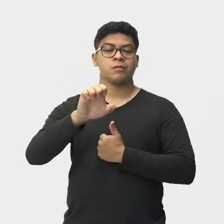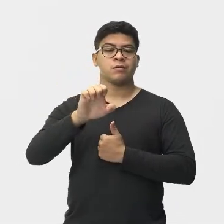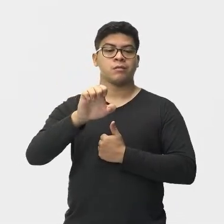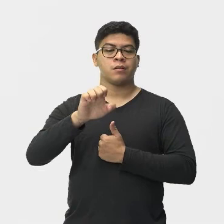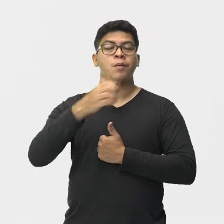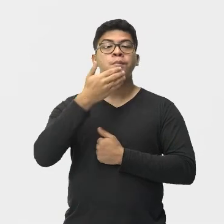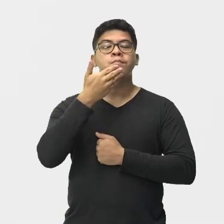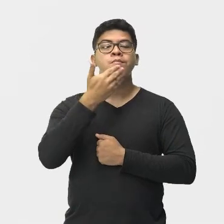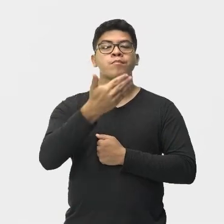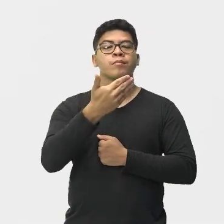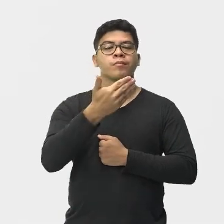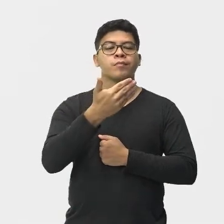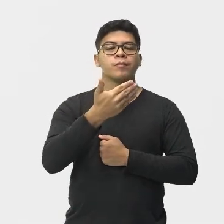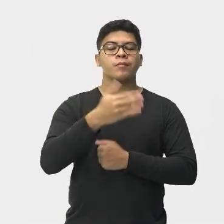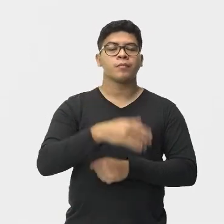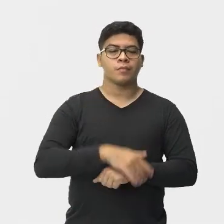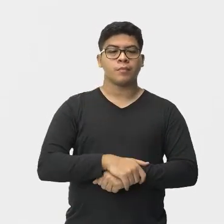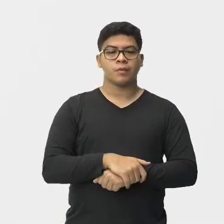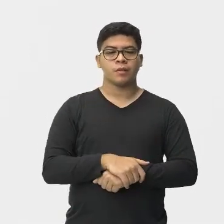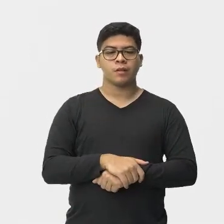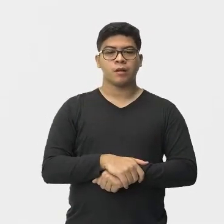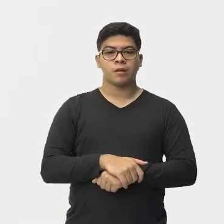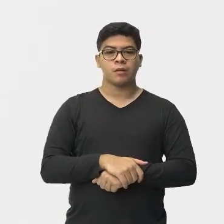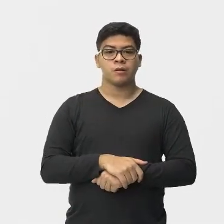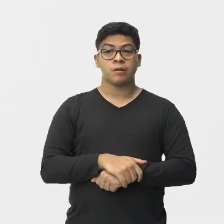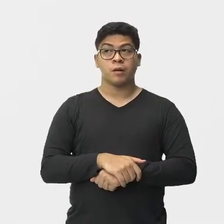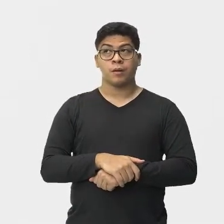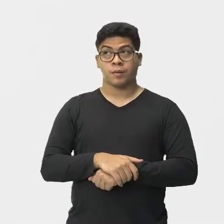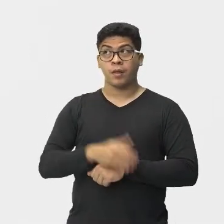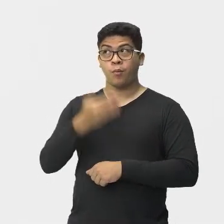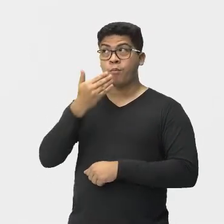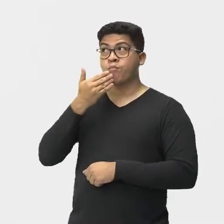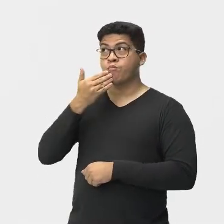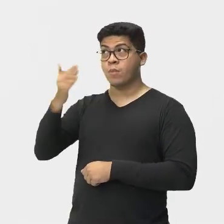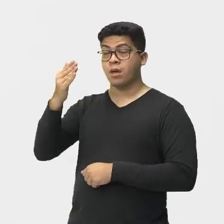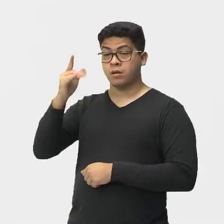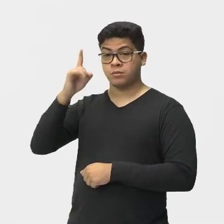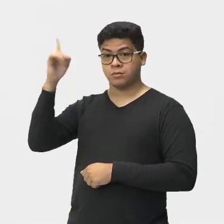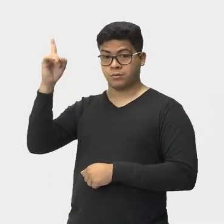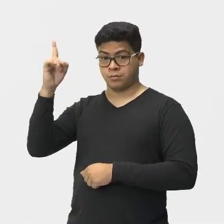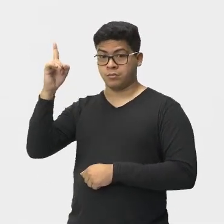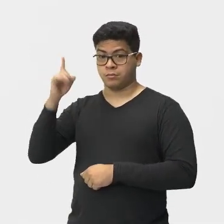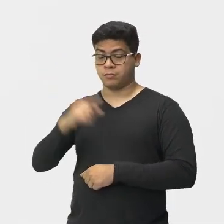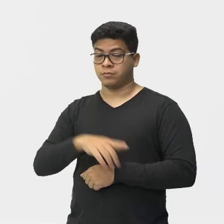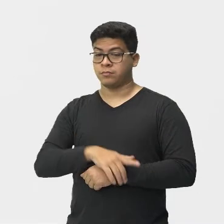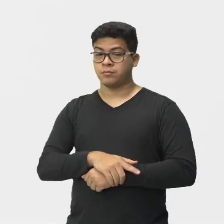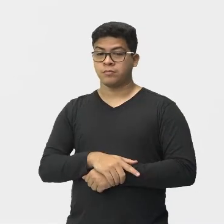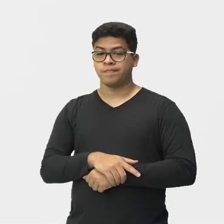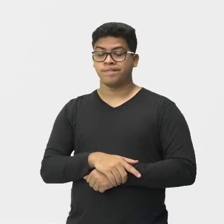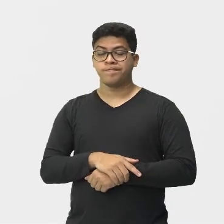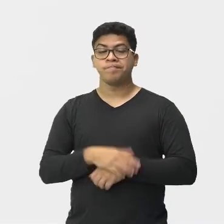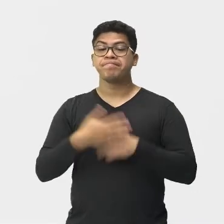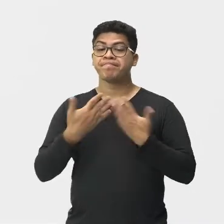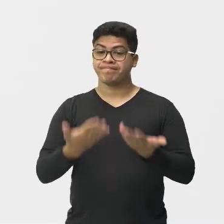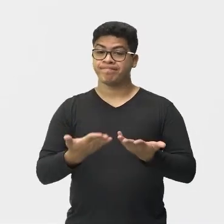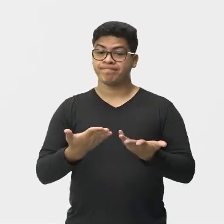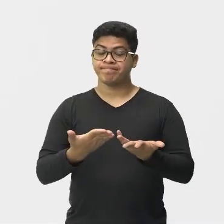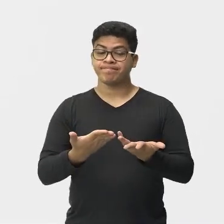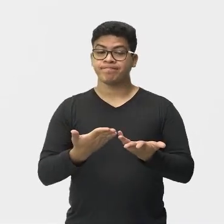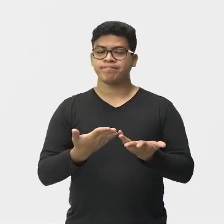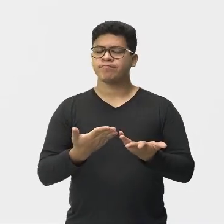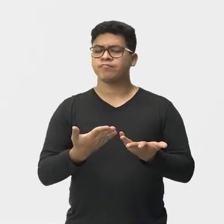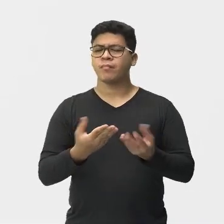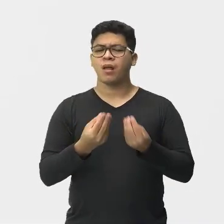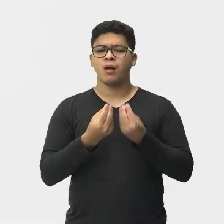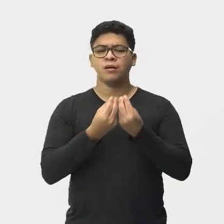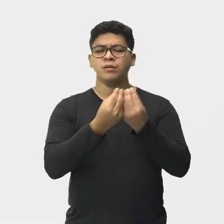le pido, né? Eu estou me referindo a Dios. A outra frase, né? Ou para quem